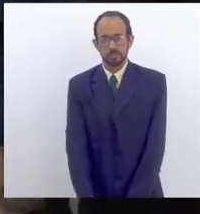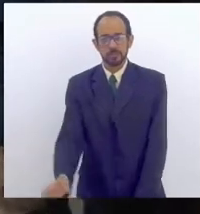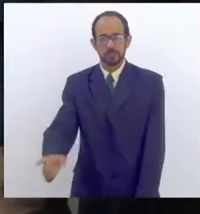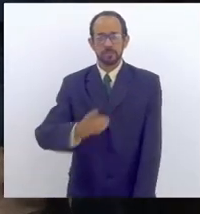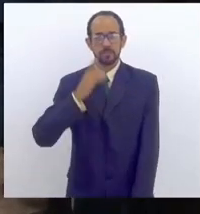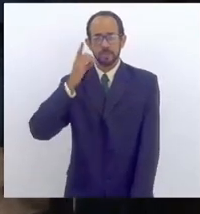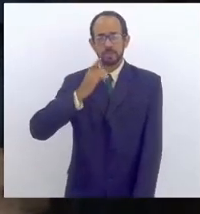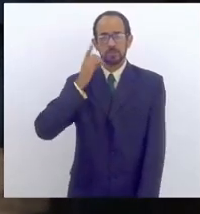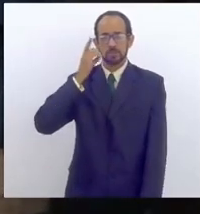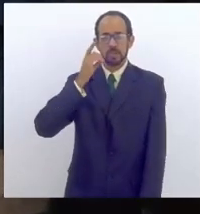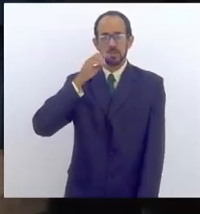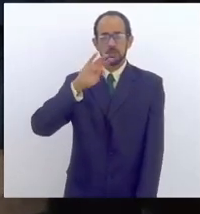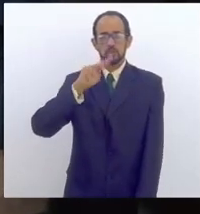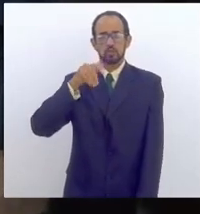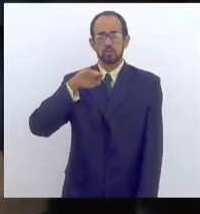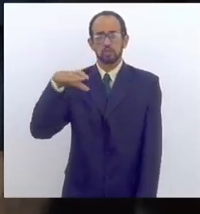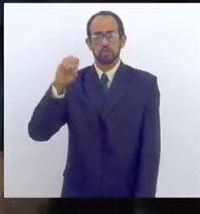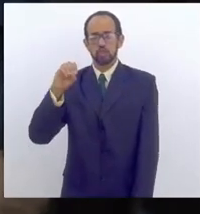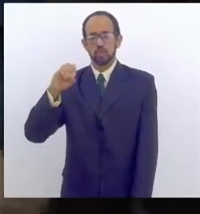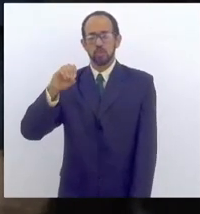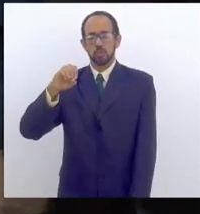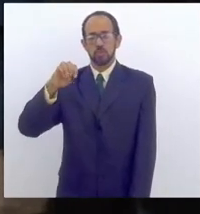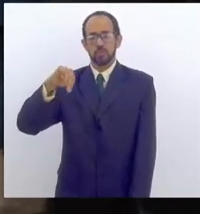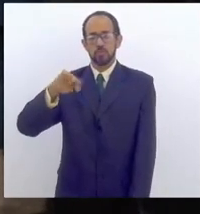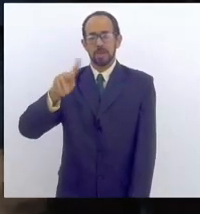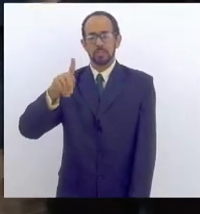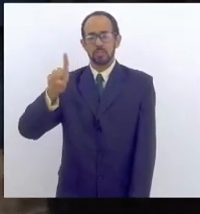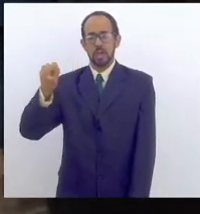Deputado Chico Machado.